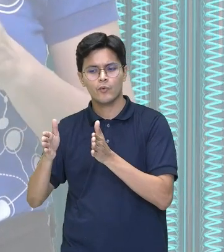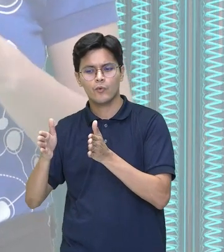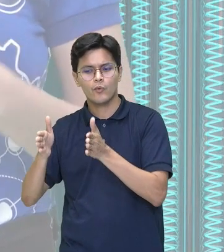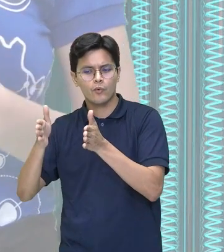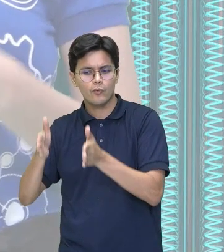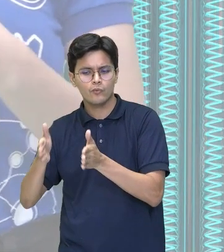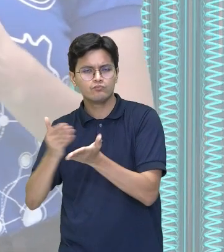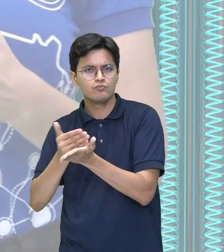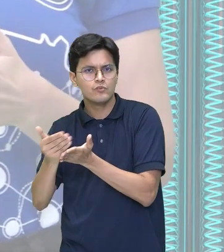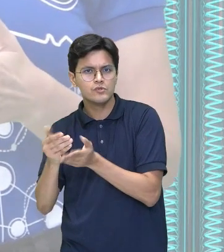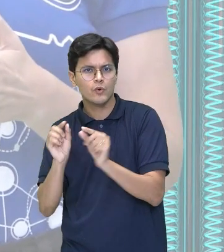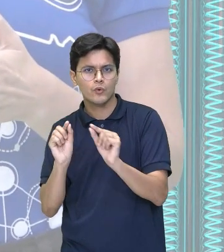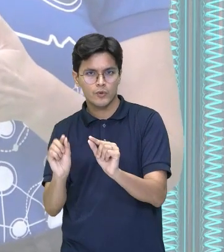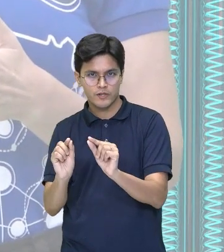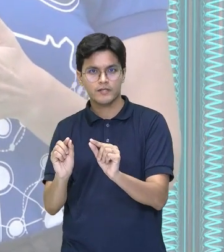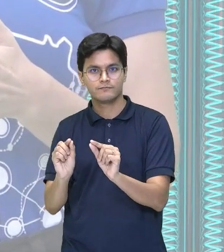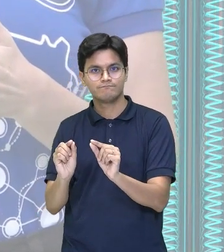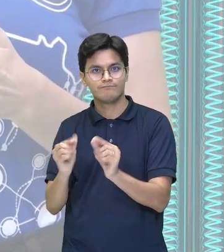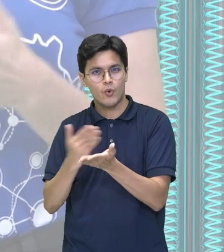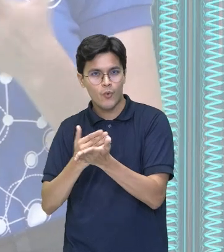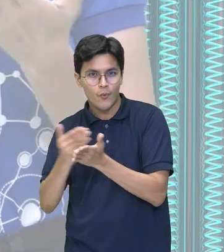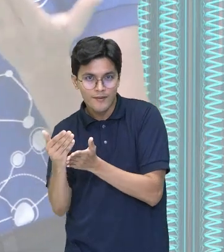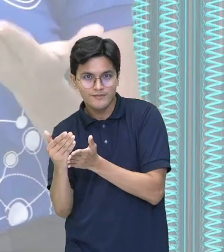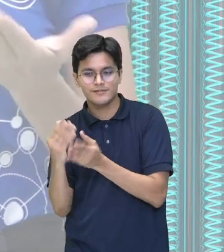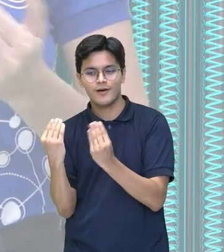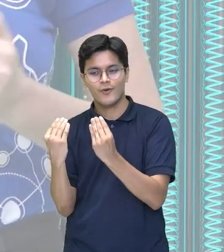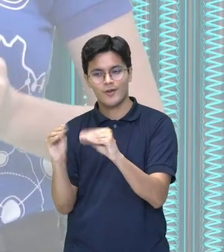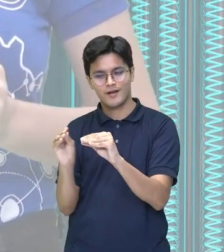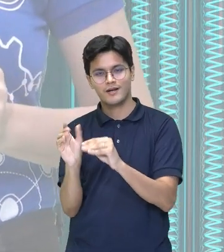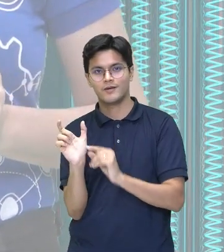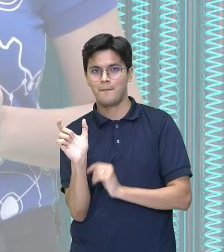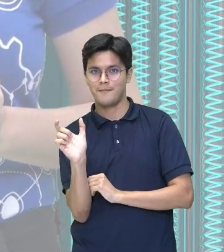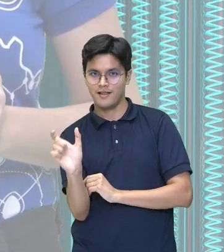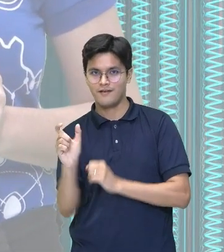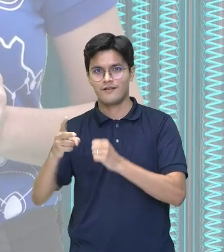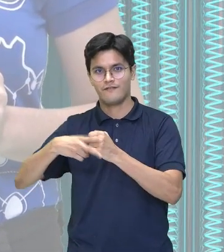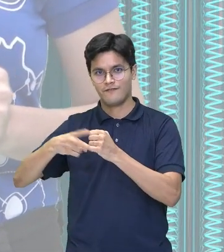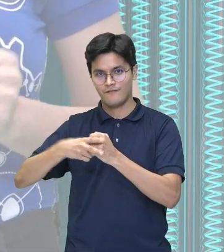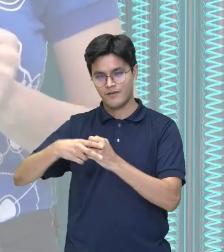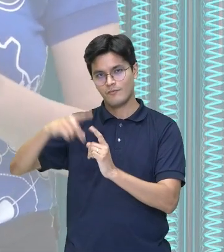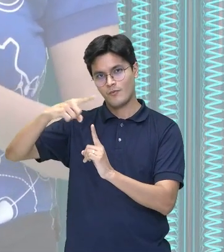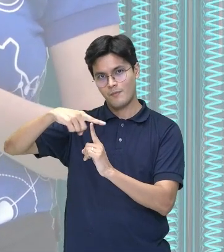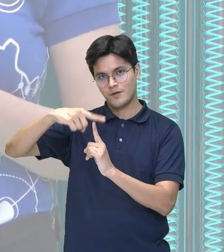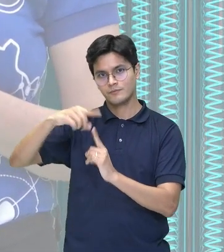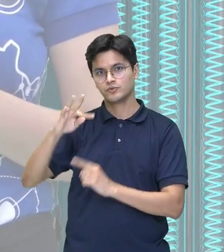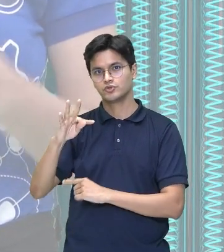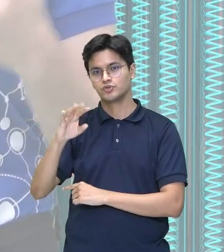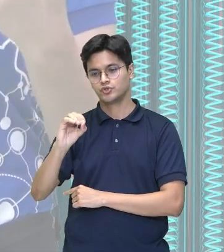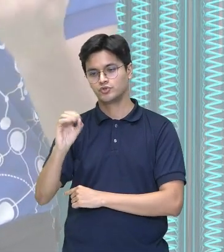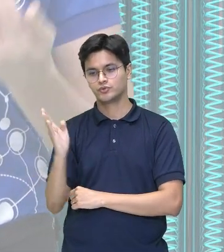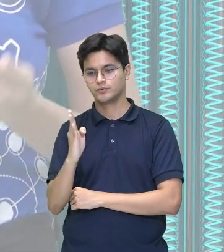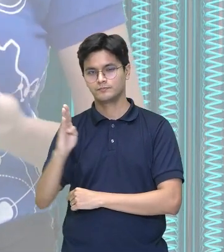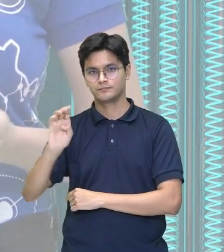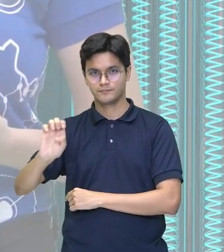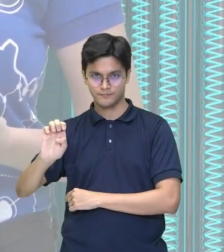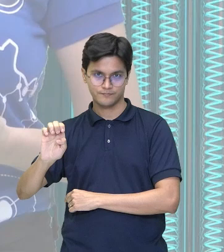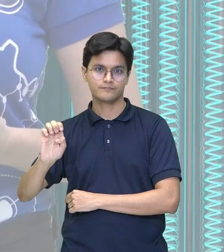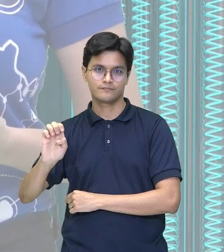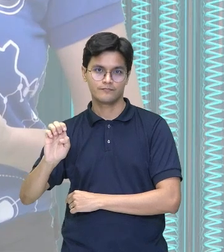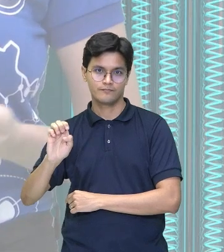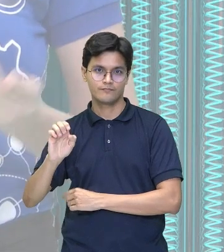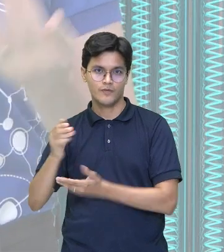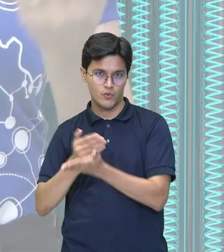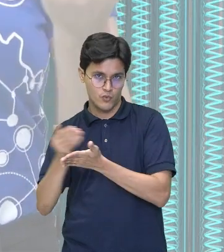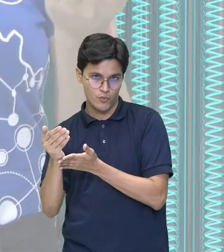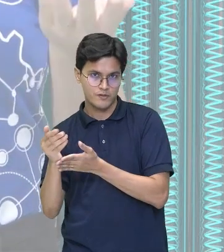o verbo to be, isso mesmo. Então, o verbo to be, ele vai, né, iniciar a pergunta, seja a forma